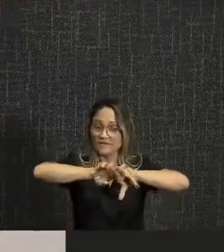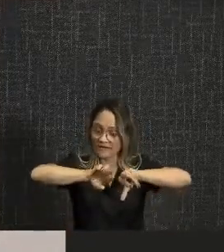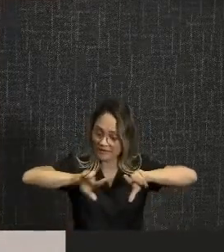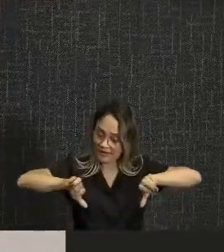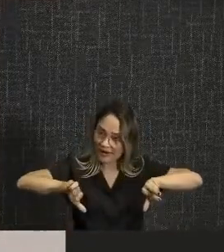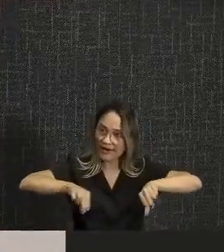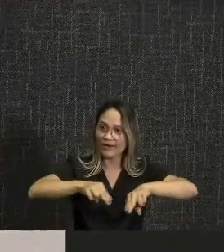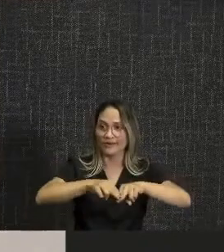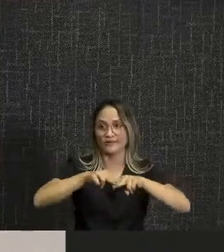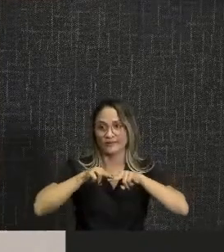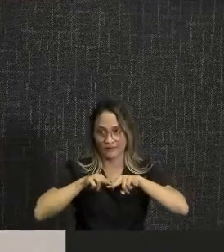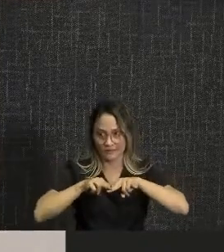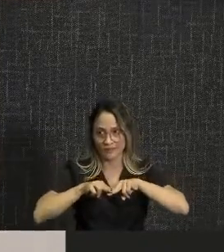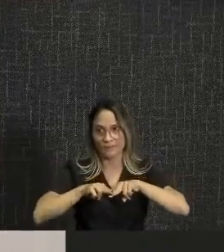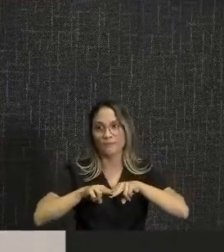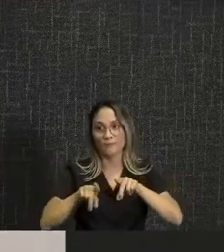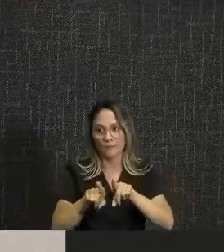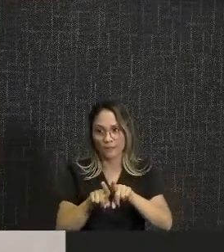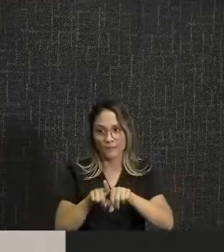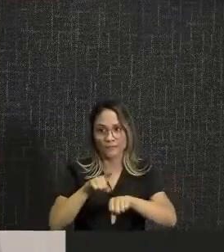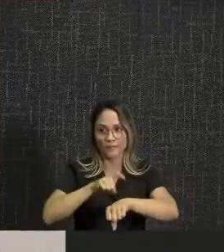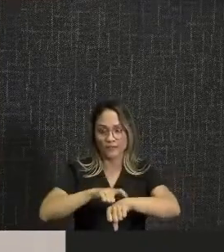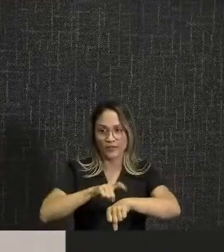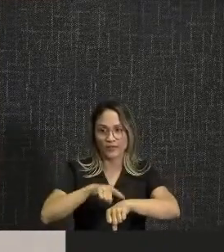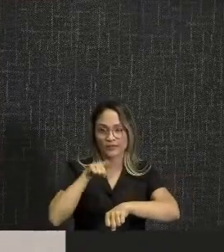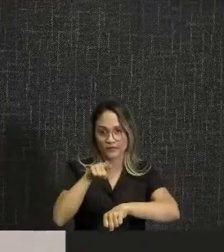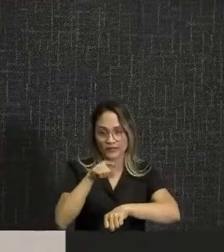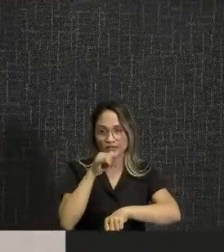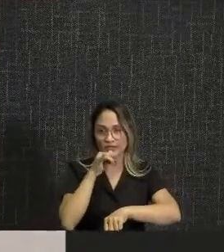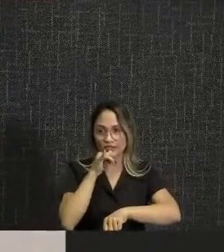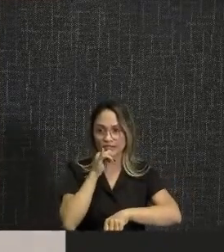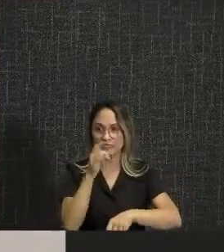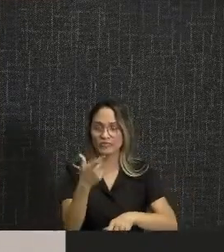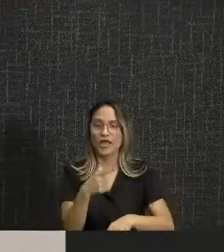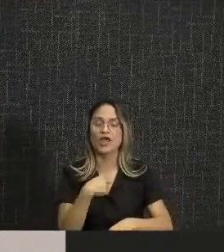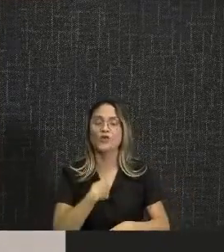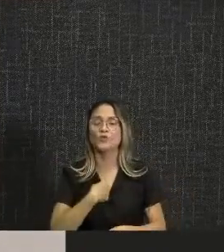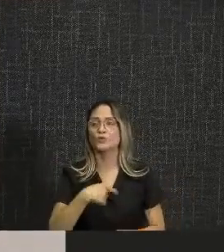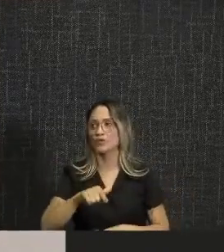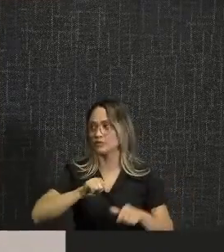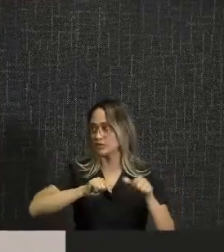na hora, por exemplo, você vai pegar... Eu trabalho no Banco do Nordeste, tá?